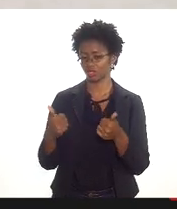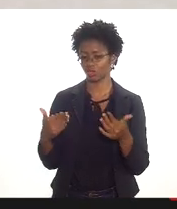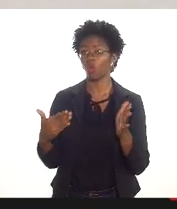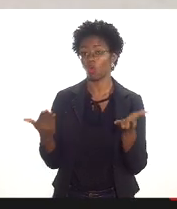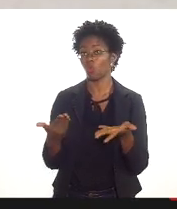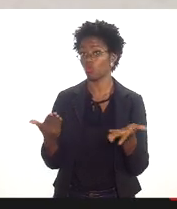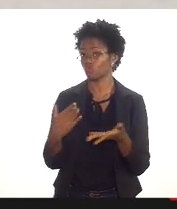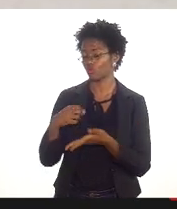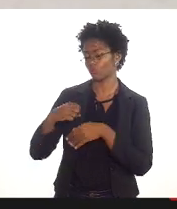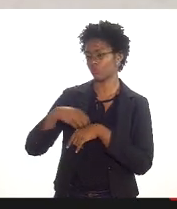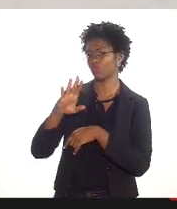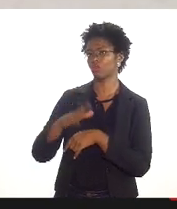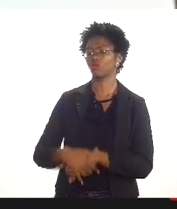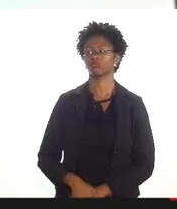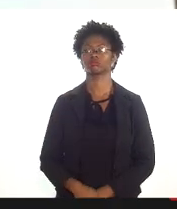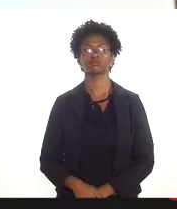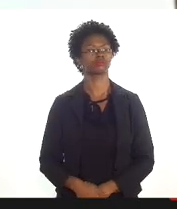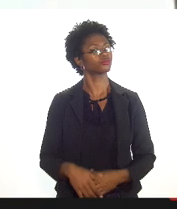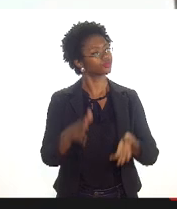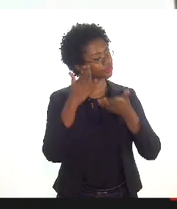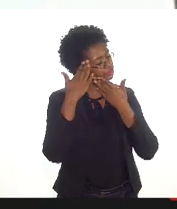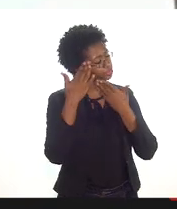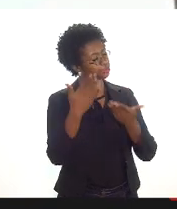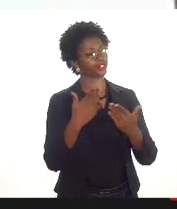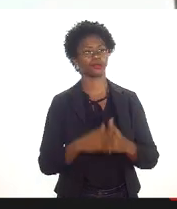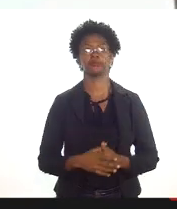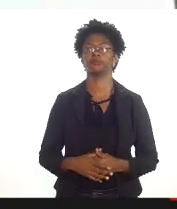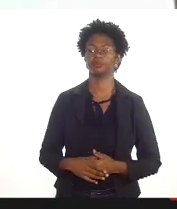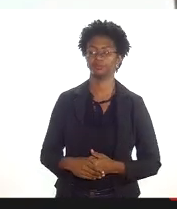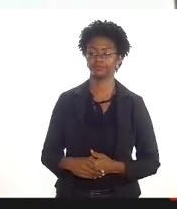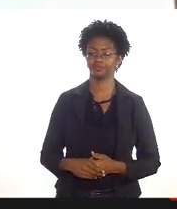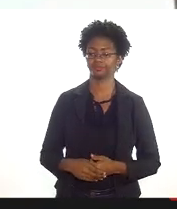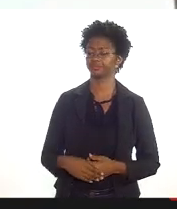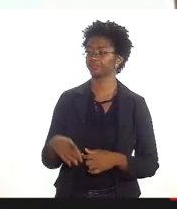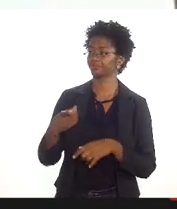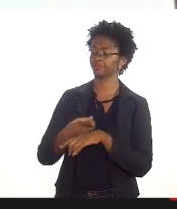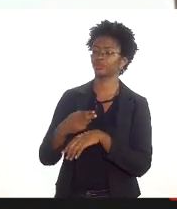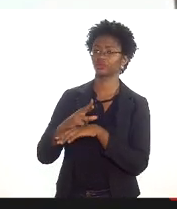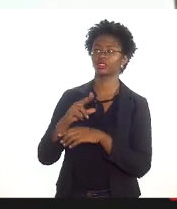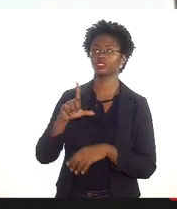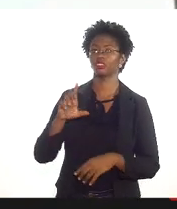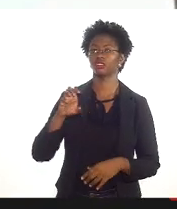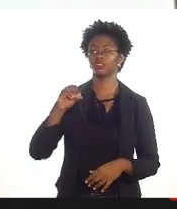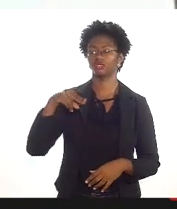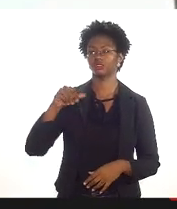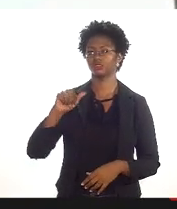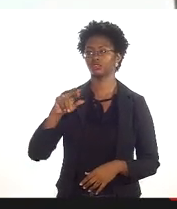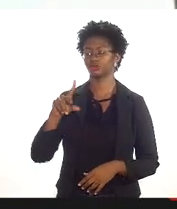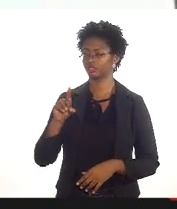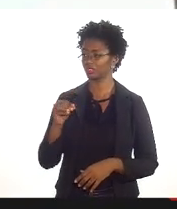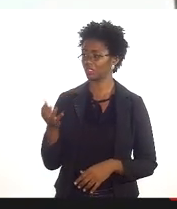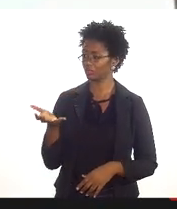hoje. Obrigado, doutor Jefferson. Doutor Leonardo, está satisfeito?